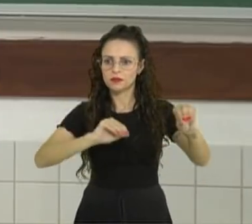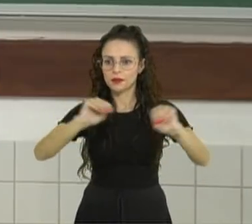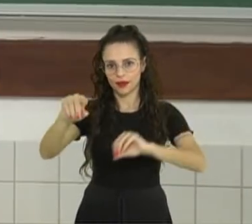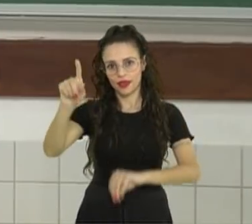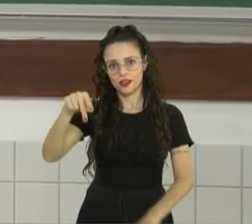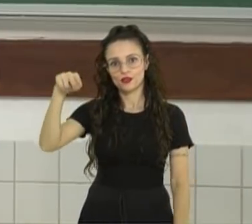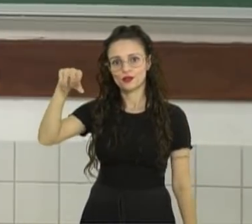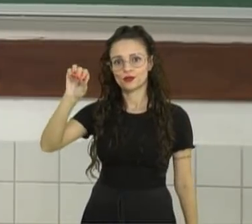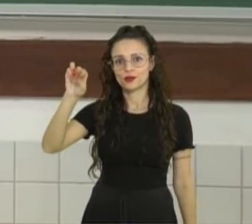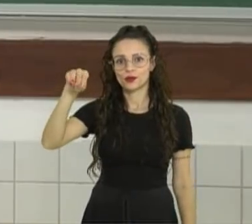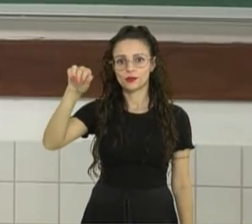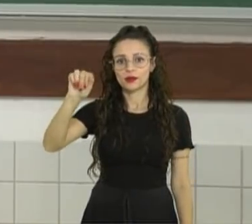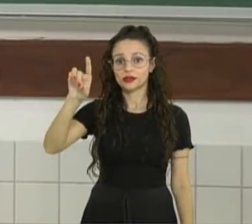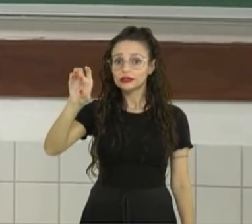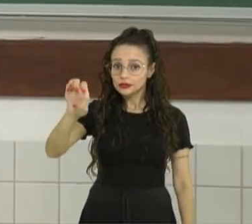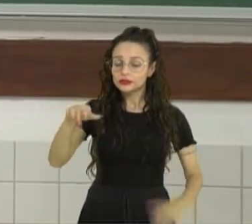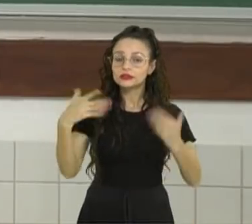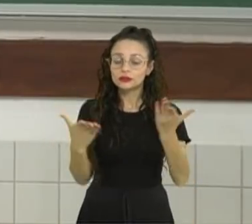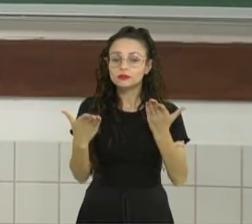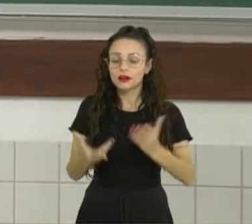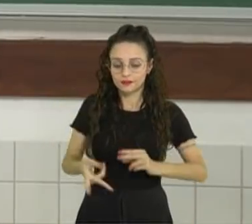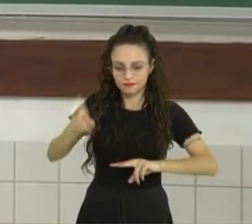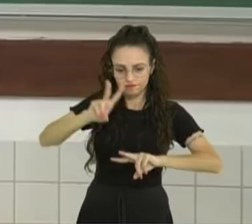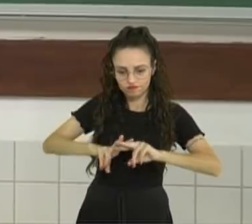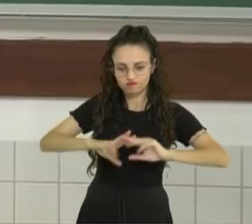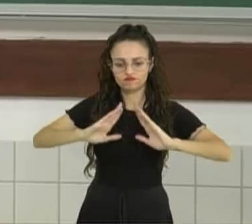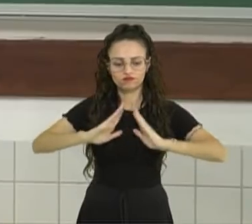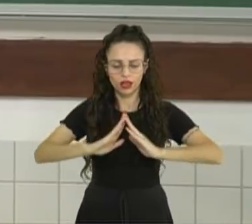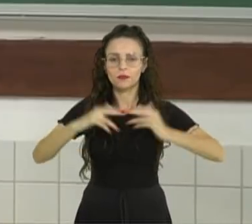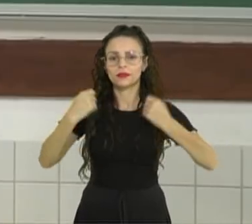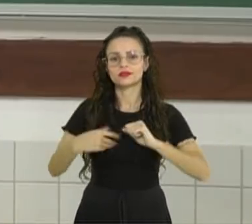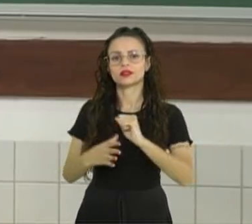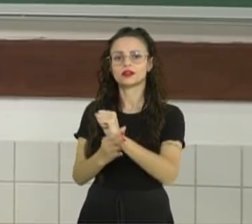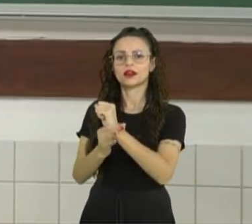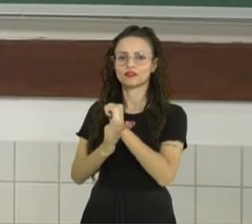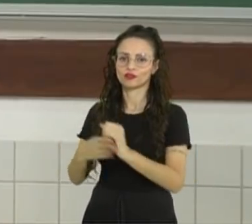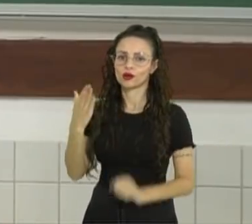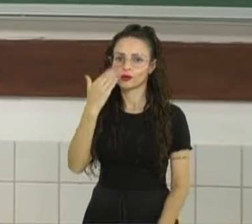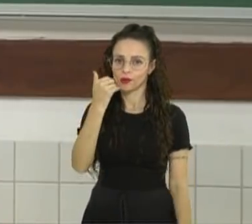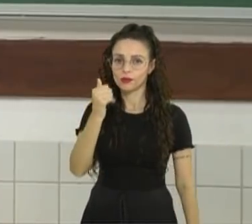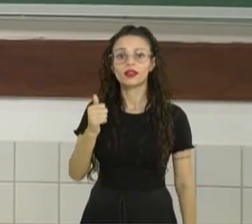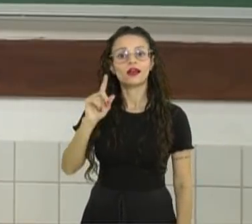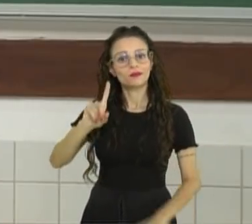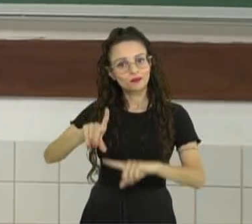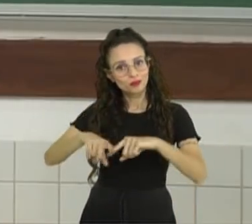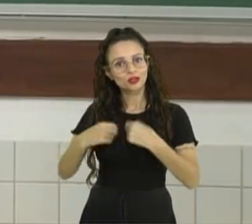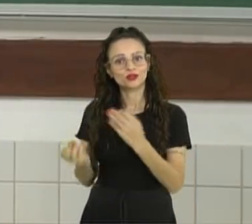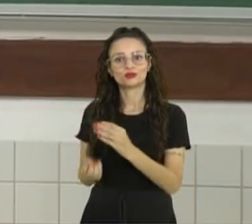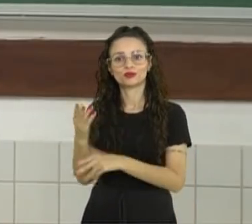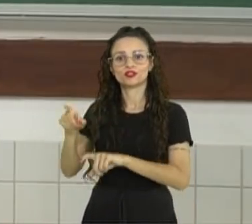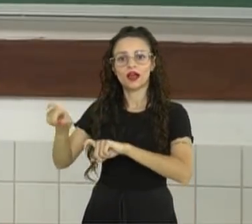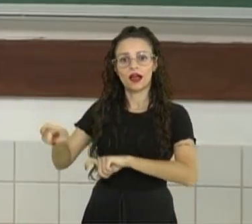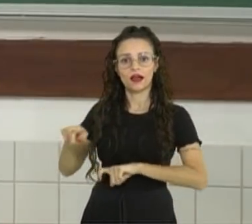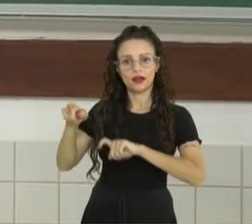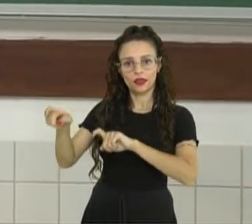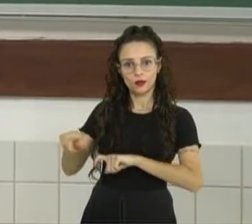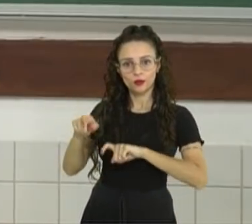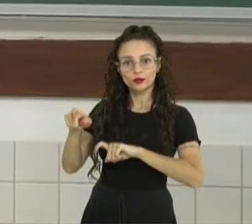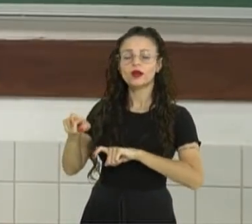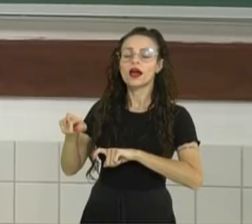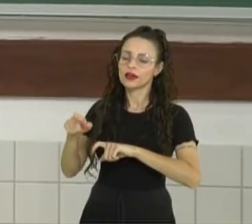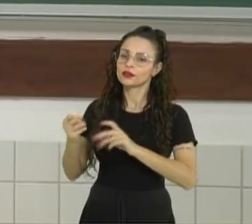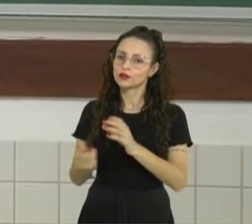fixar a moradia, precisa ter a alimentação garantida. Aí surge a agricultura. Da agricultura surgem as